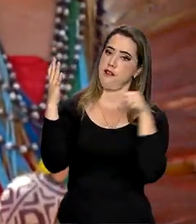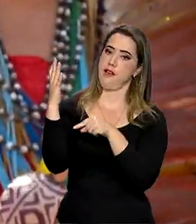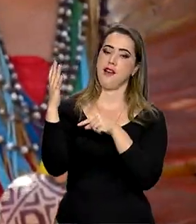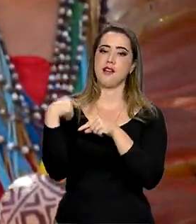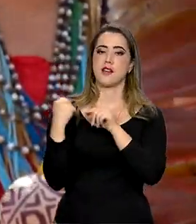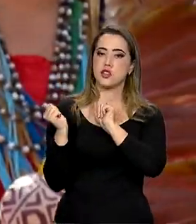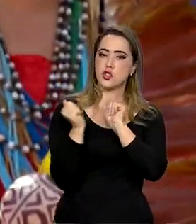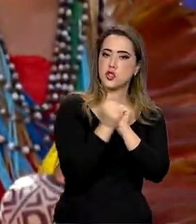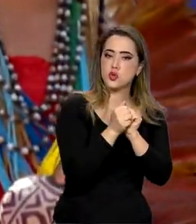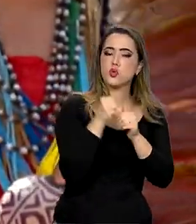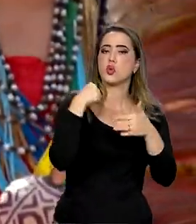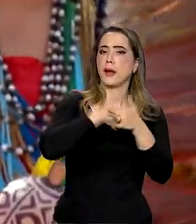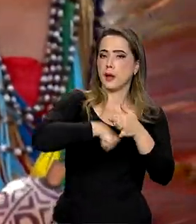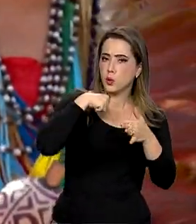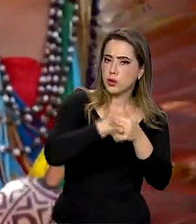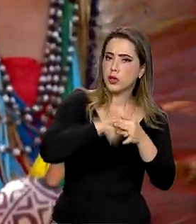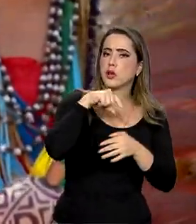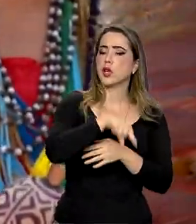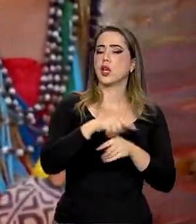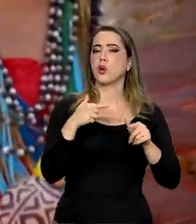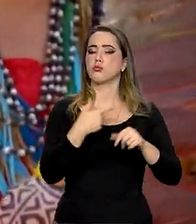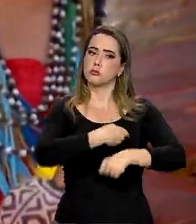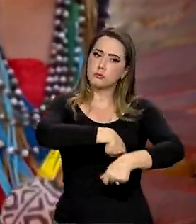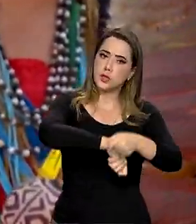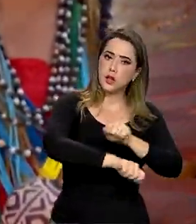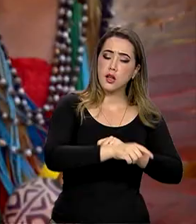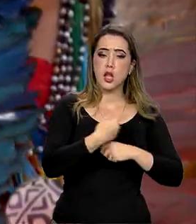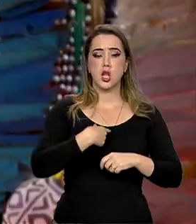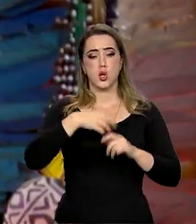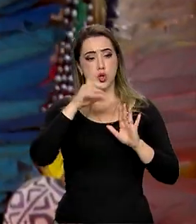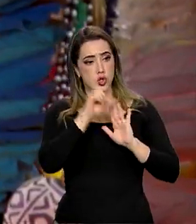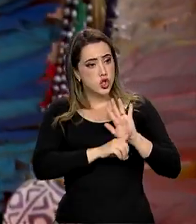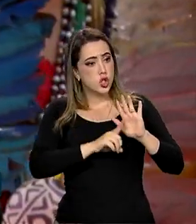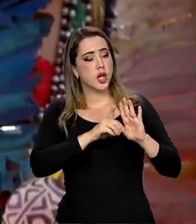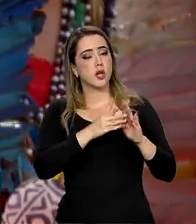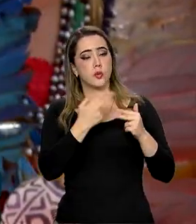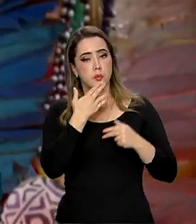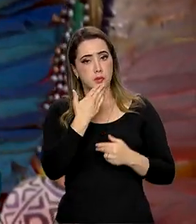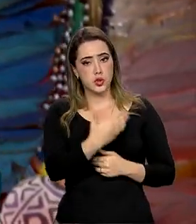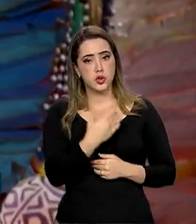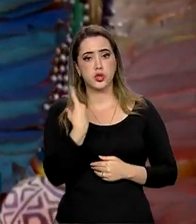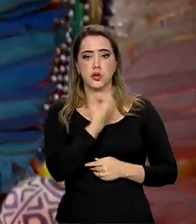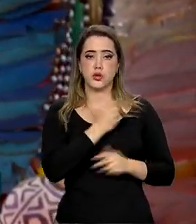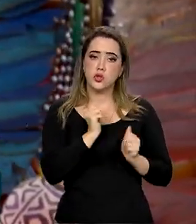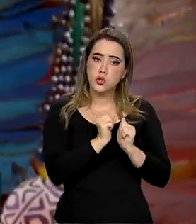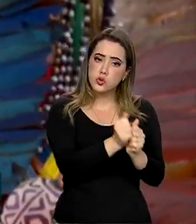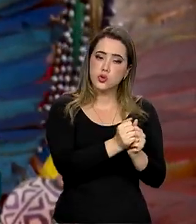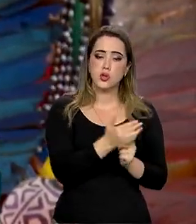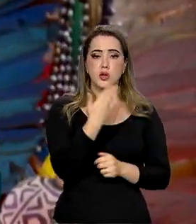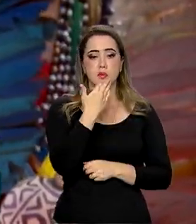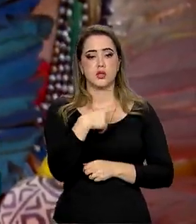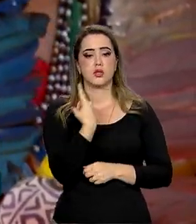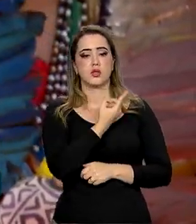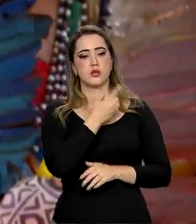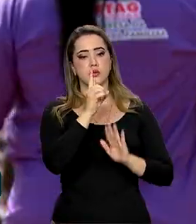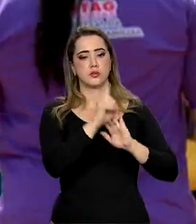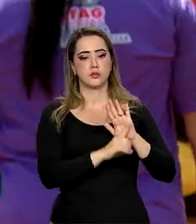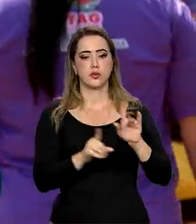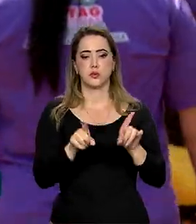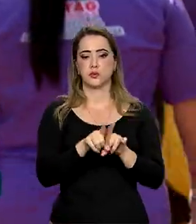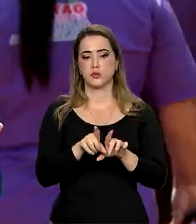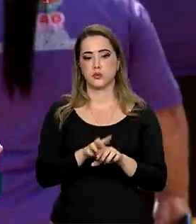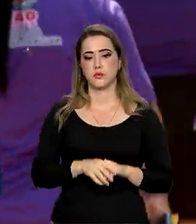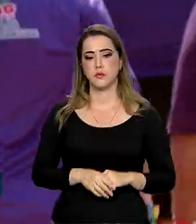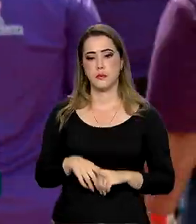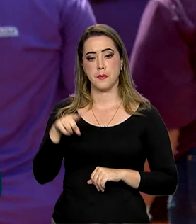com as guerreiras que estão aqui batalhando pelo seu direito. Então a gente está aqui para reivindicar o nosso direito também.